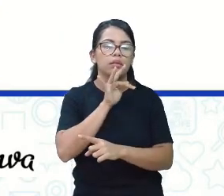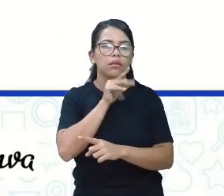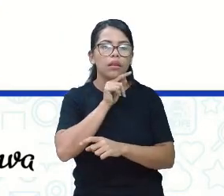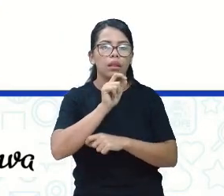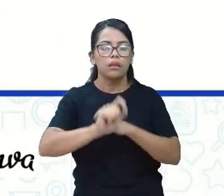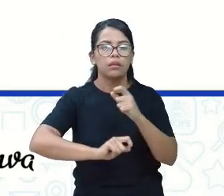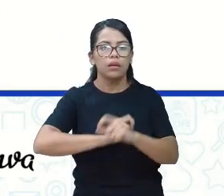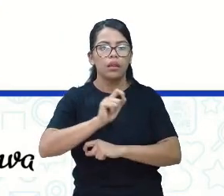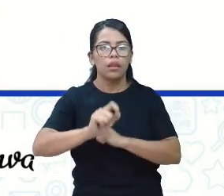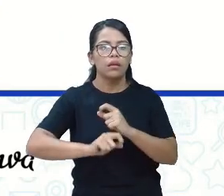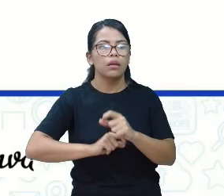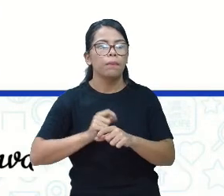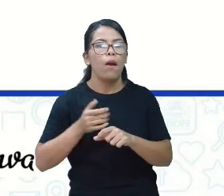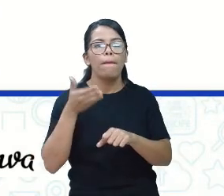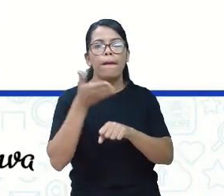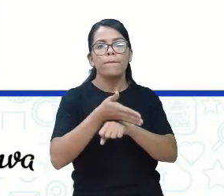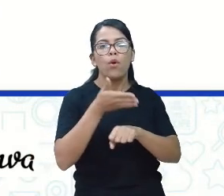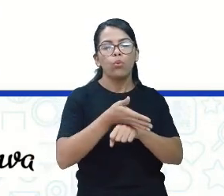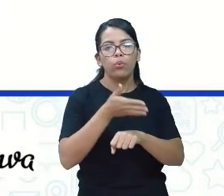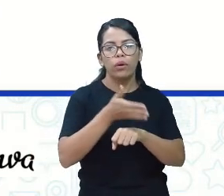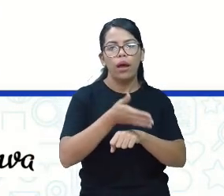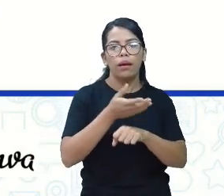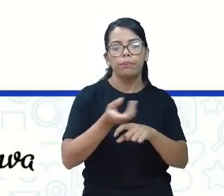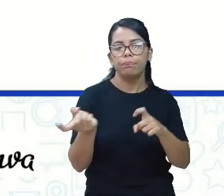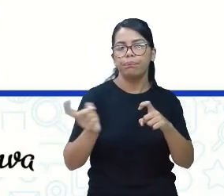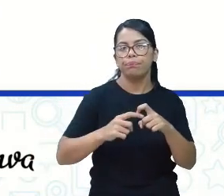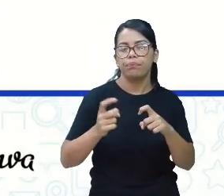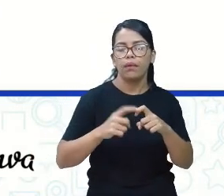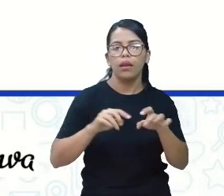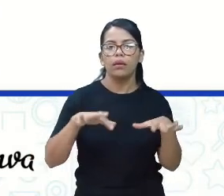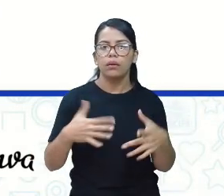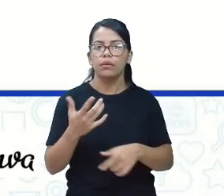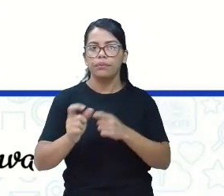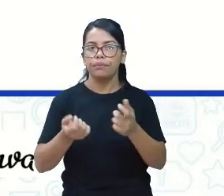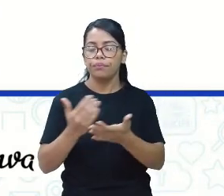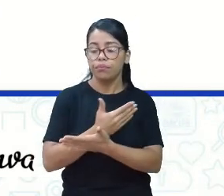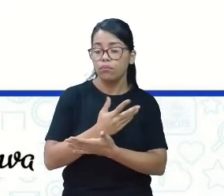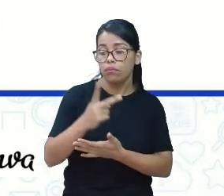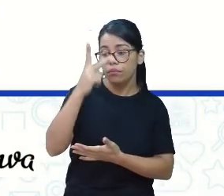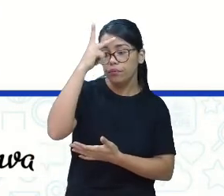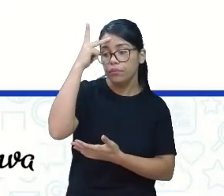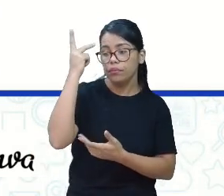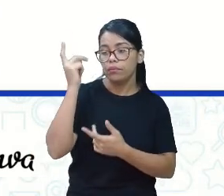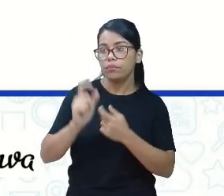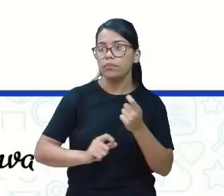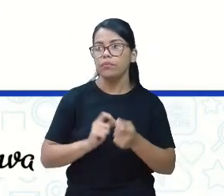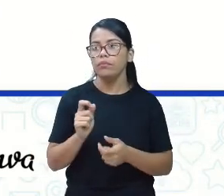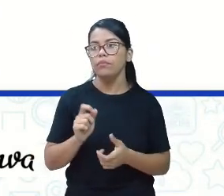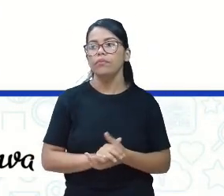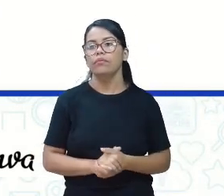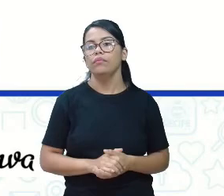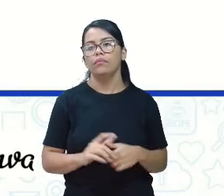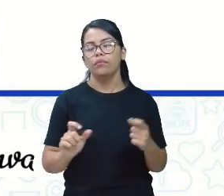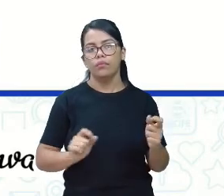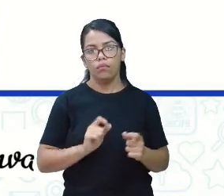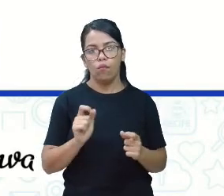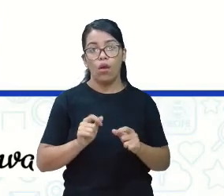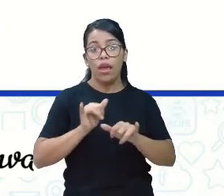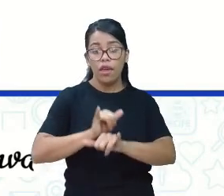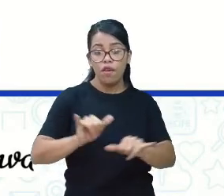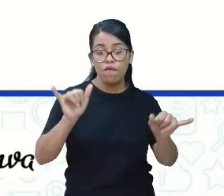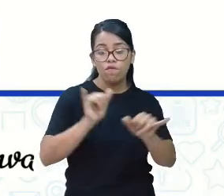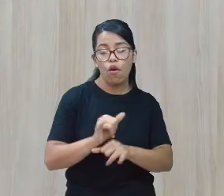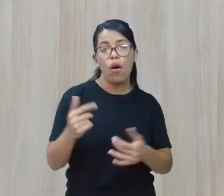por assistência médica especializada. Aquela questão que algumas pessoas informam de forma